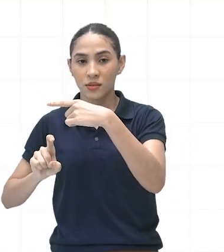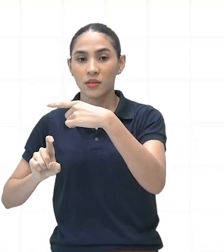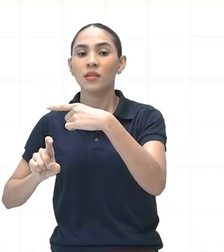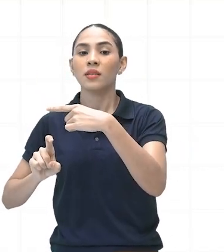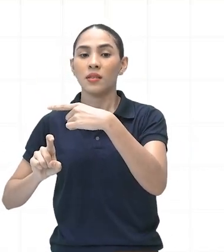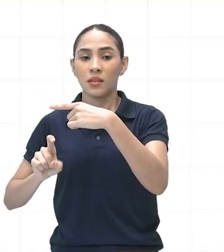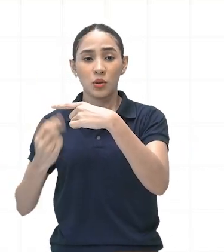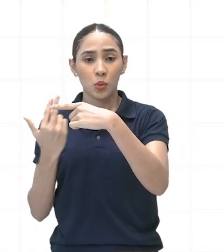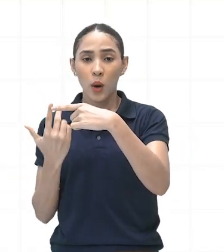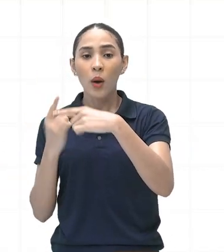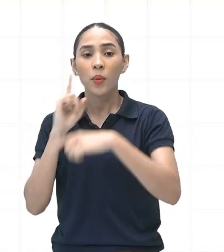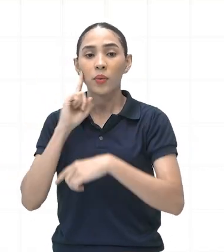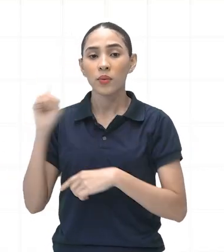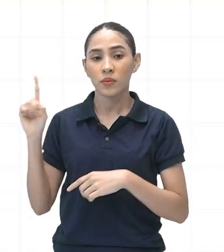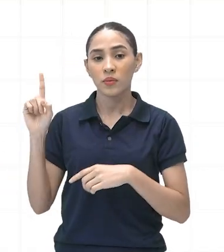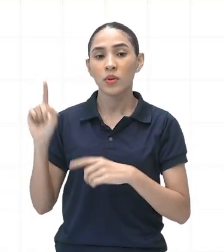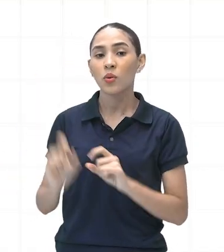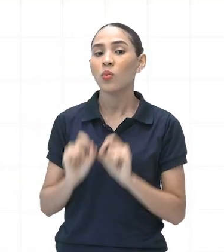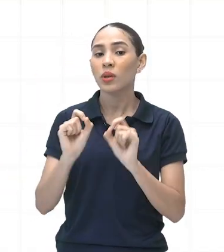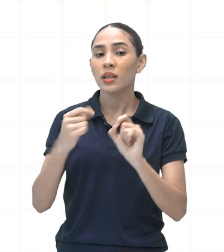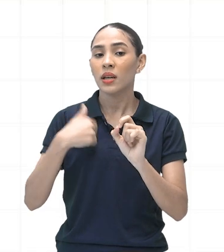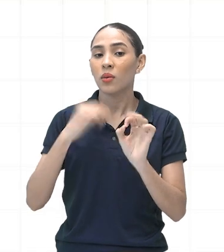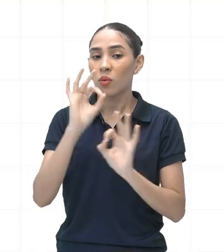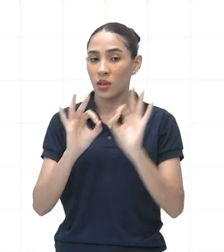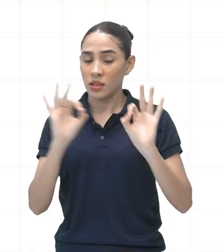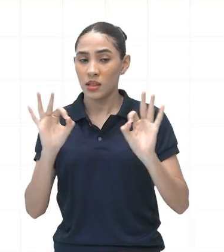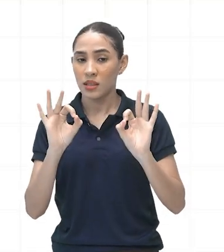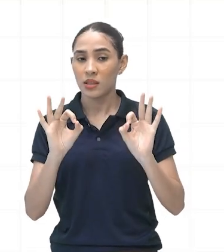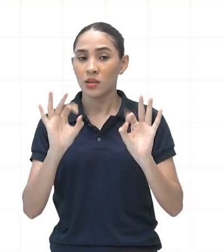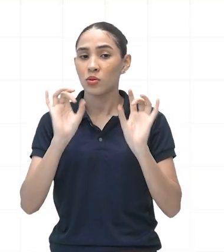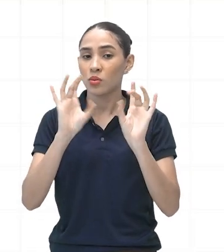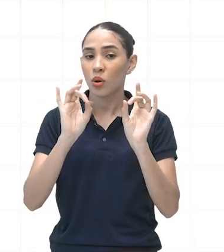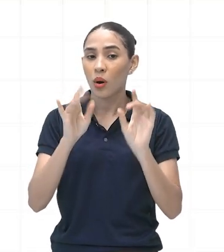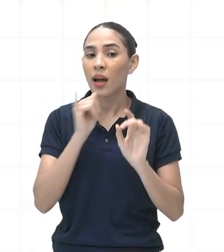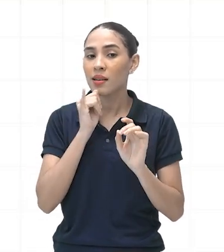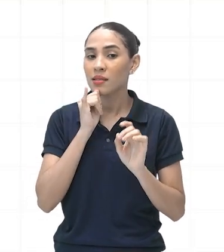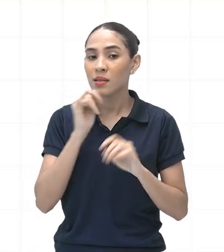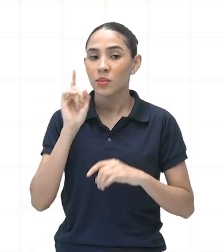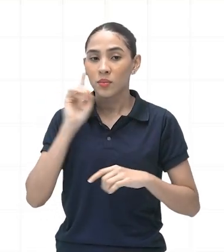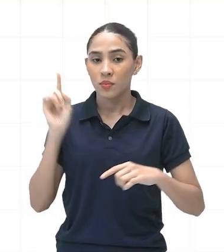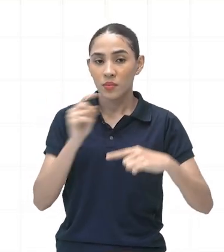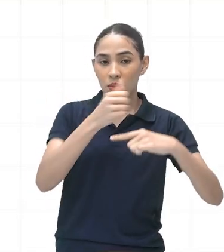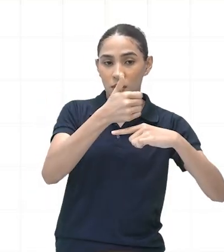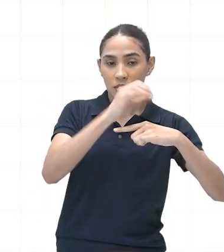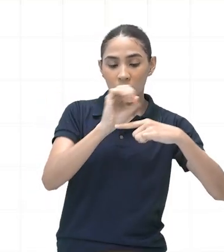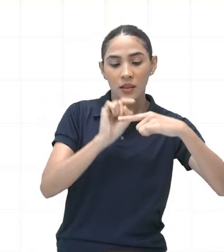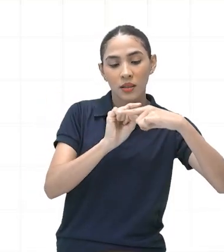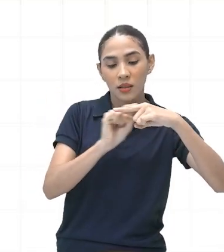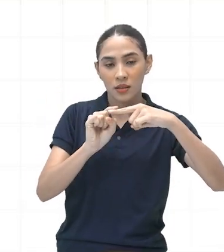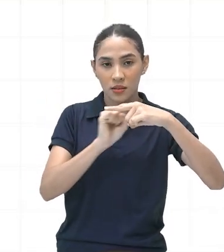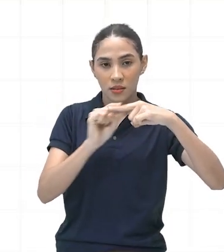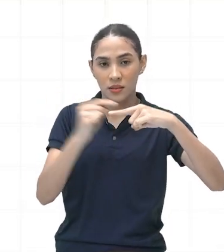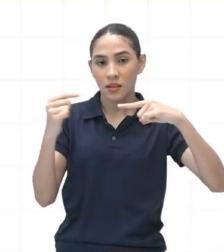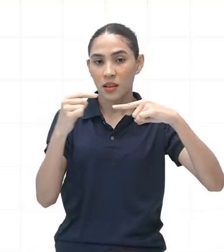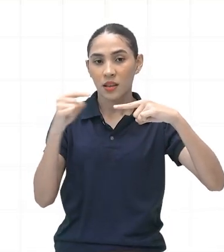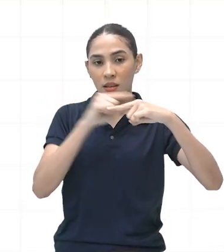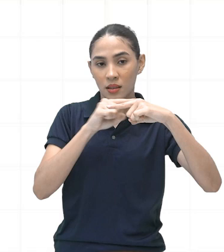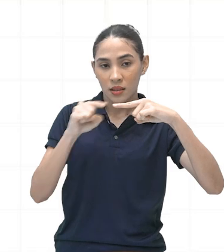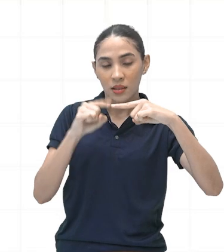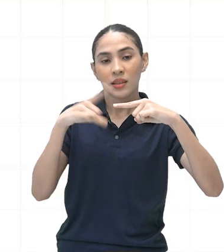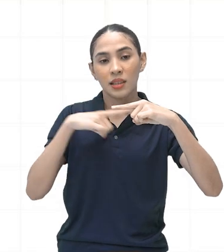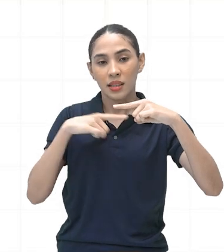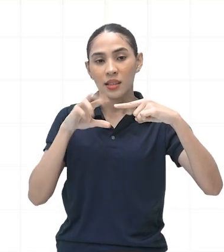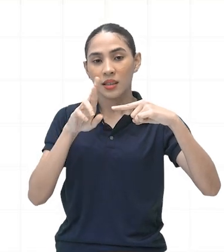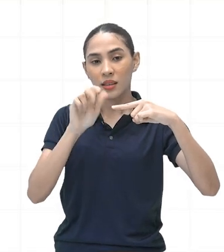Estava dessa forma. O que eu fiz aí? Eu só coloquei aqui este traço aqui, indicando que existe